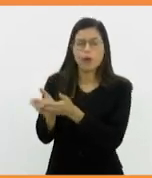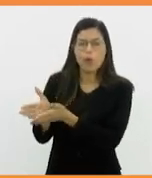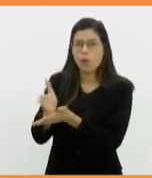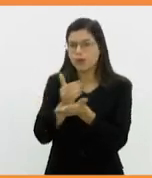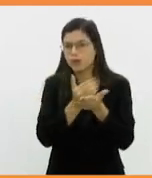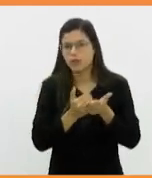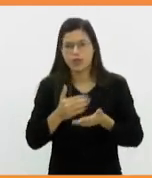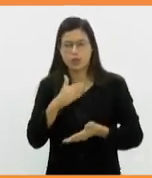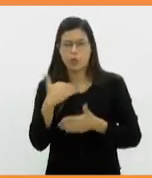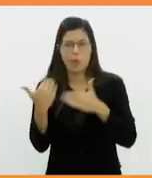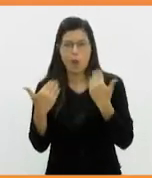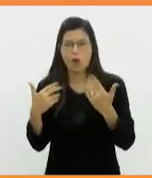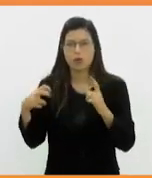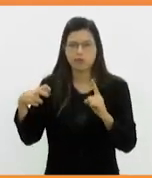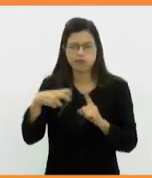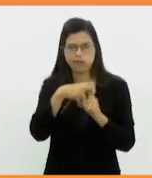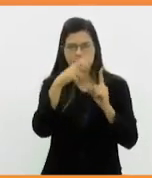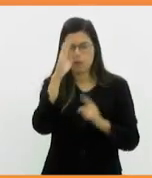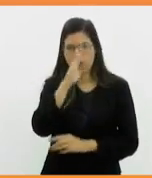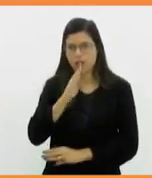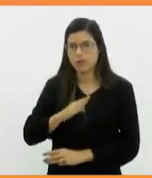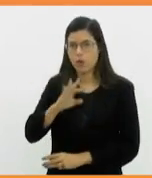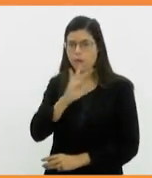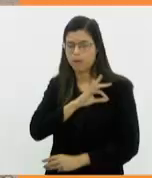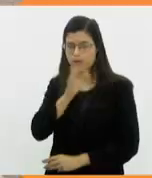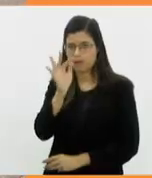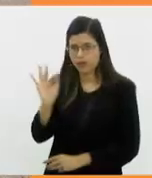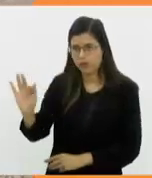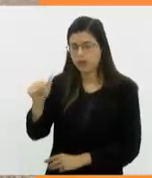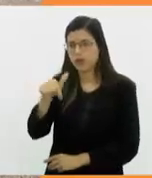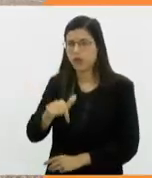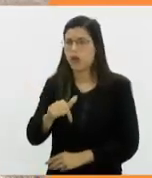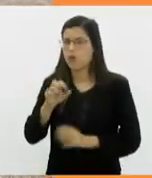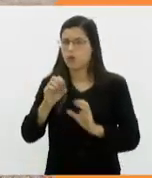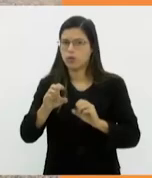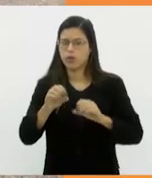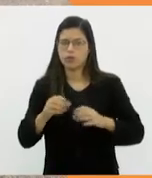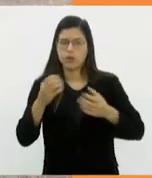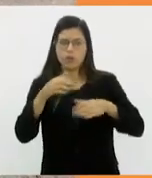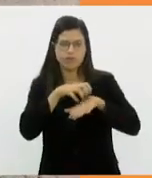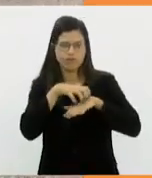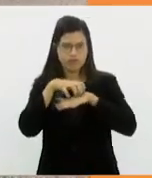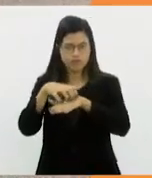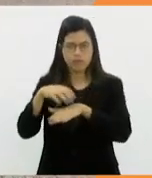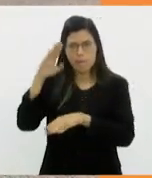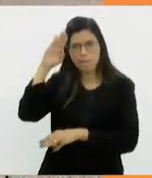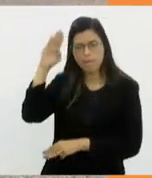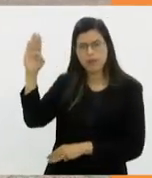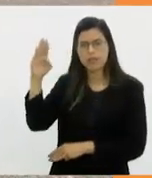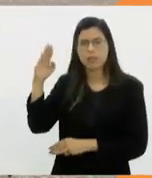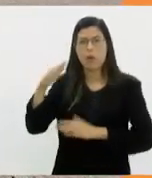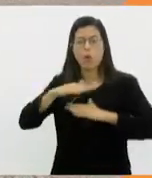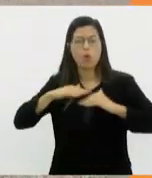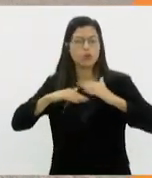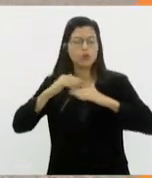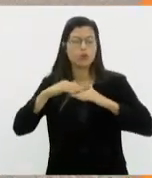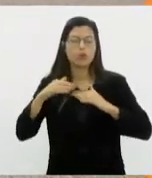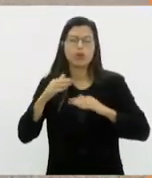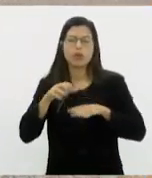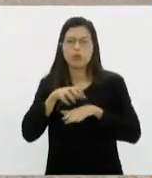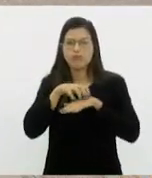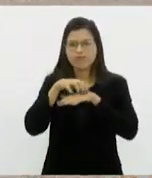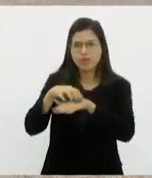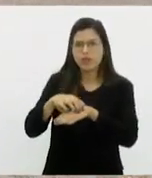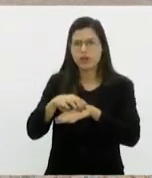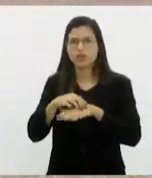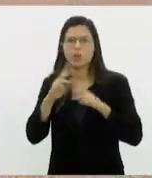em acidentes no Brasil. Para a Polícia Rodoviária Federal, a educação para o trânsito é um dos principais pilares para a construção de um trânsito mais humanizado